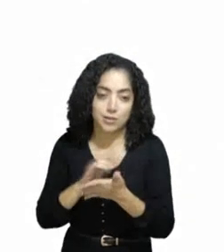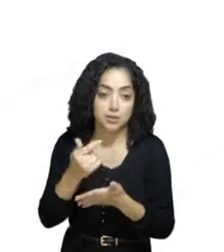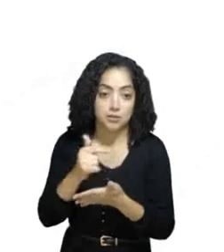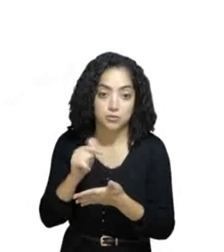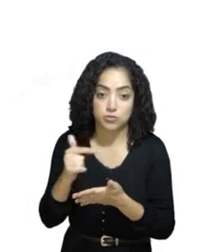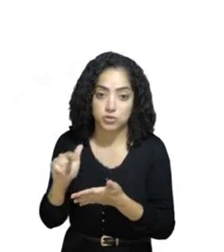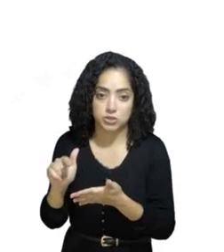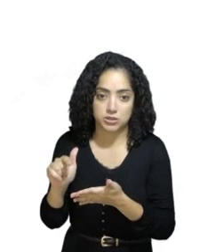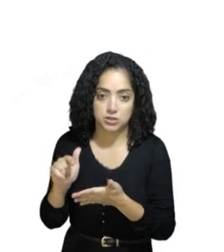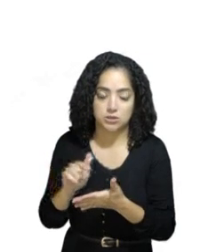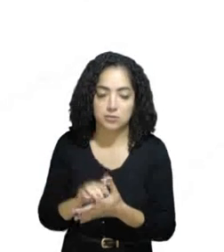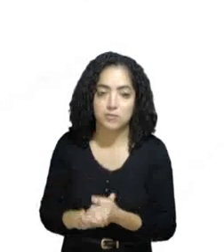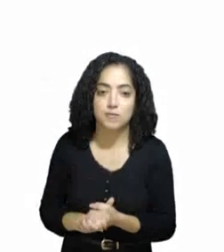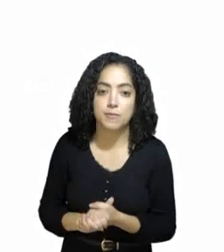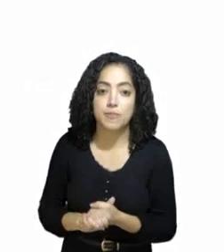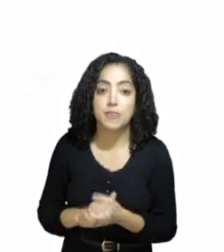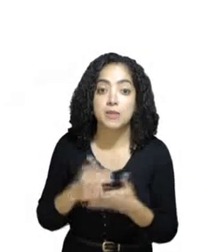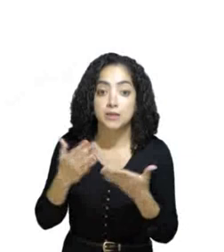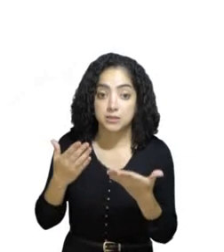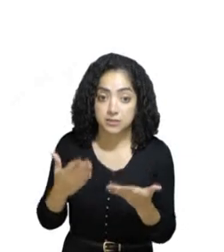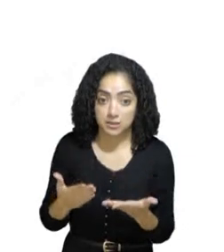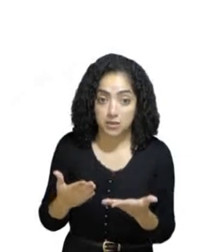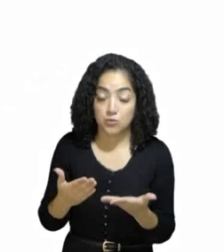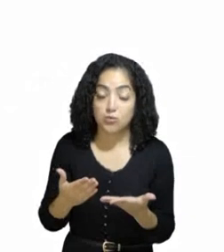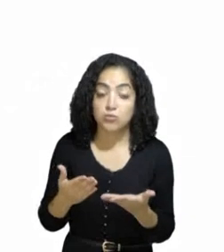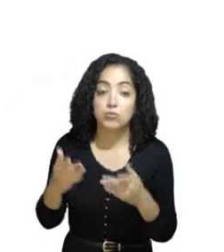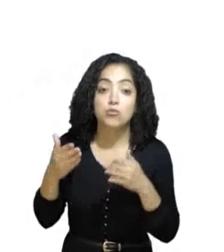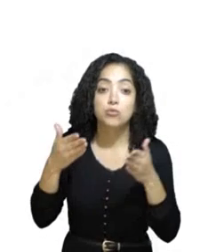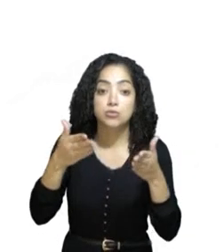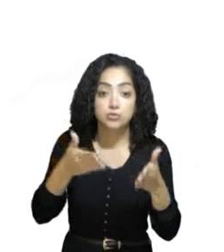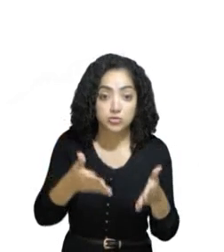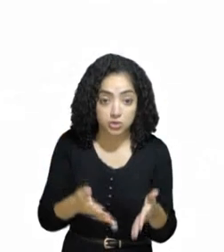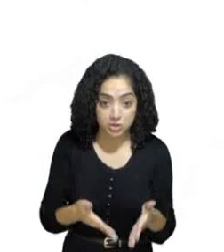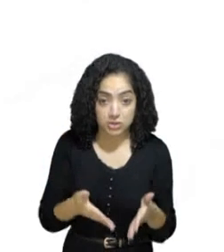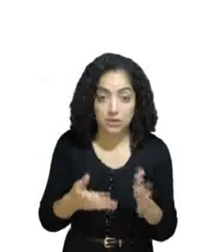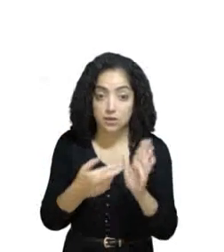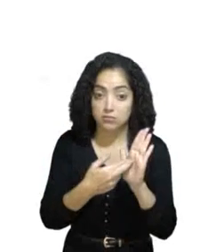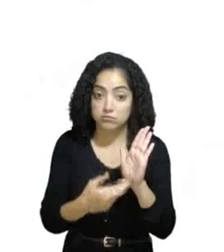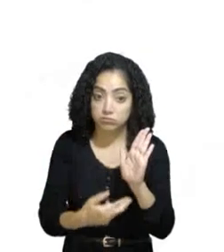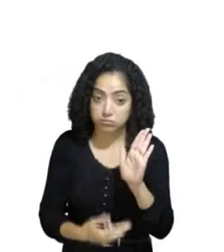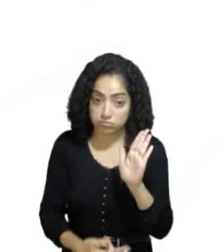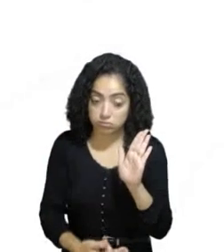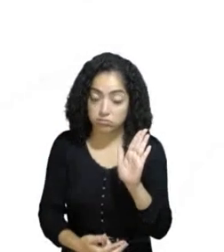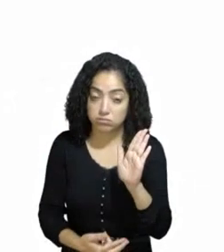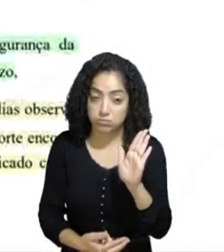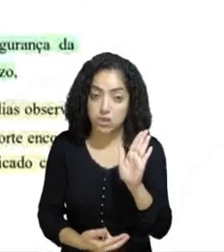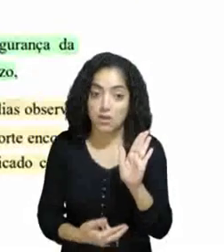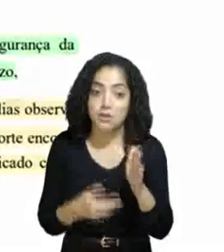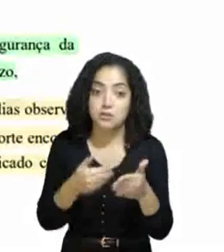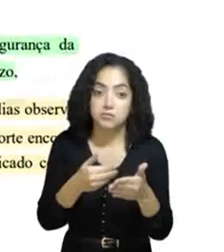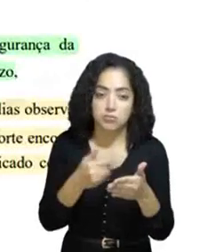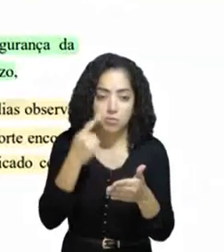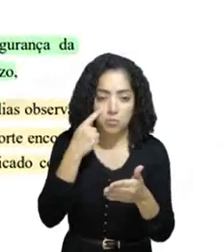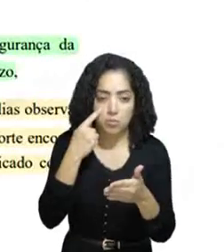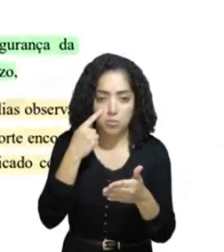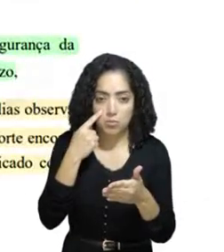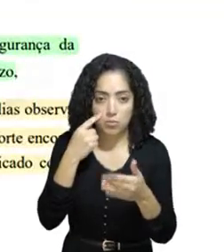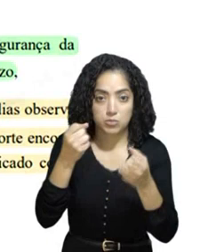a conclusão a que os técnicos chegaram em seus relatórios está no próximo slide, que